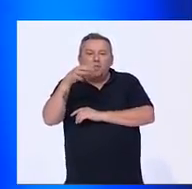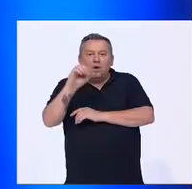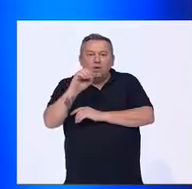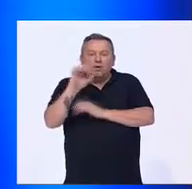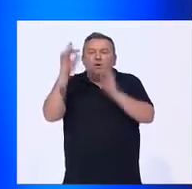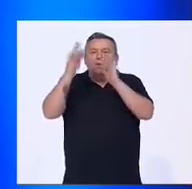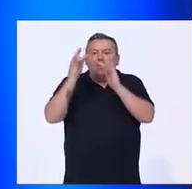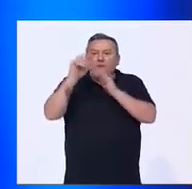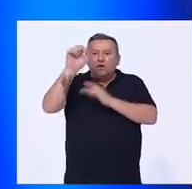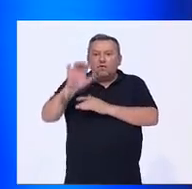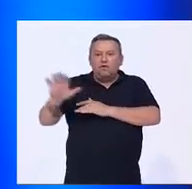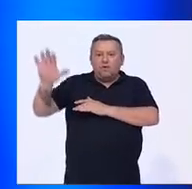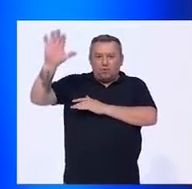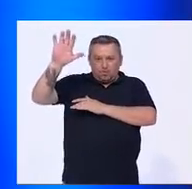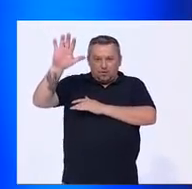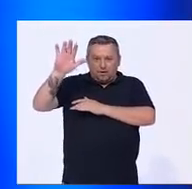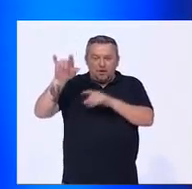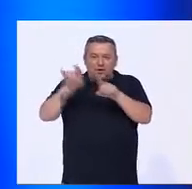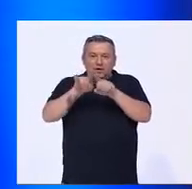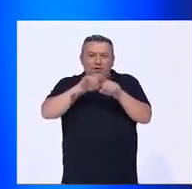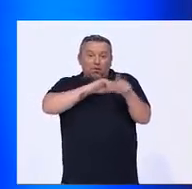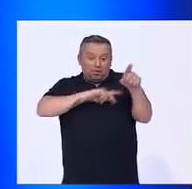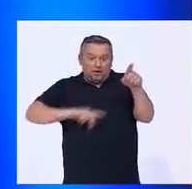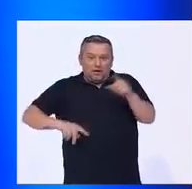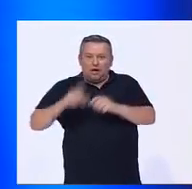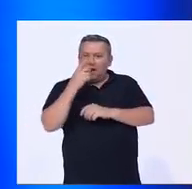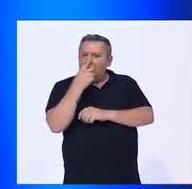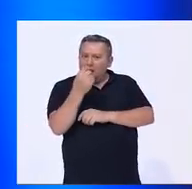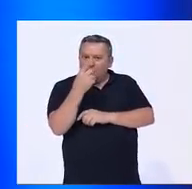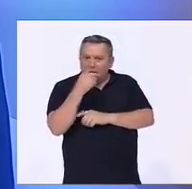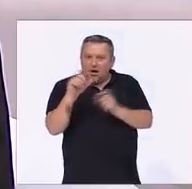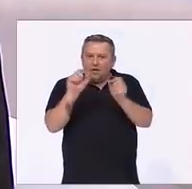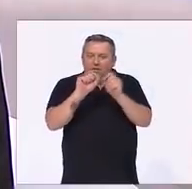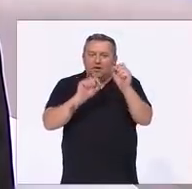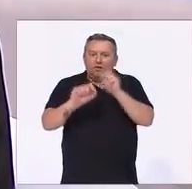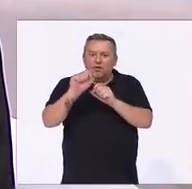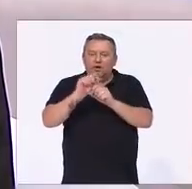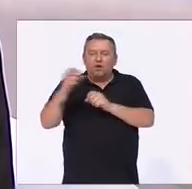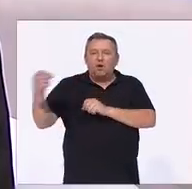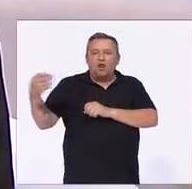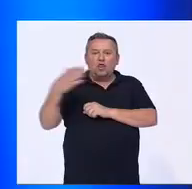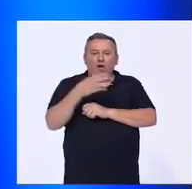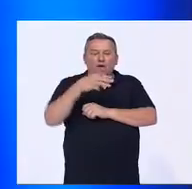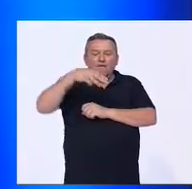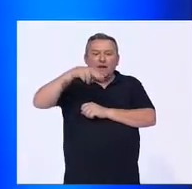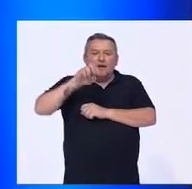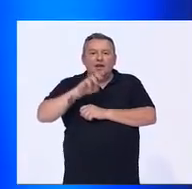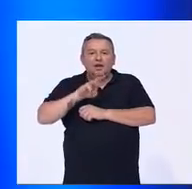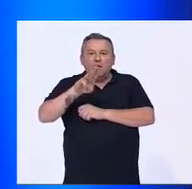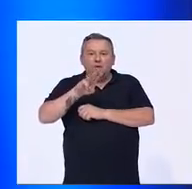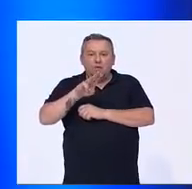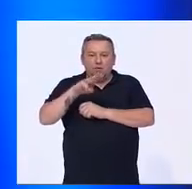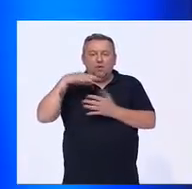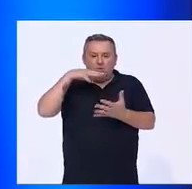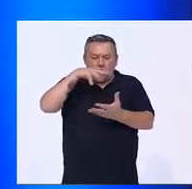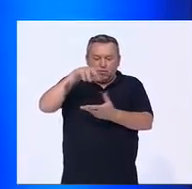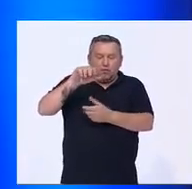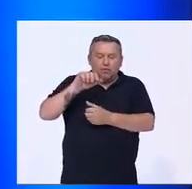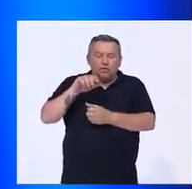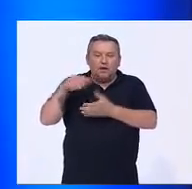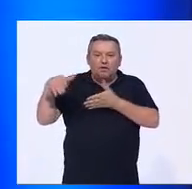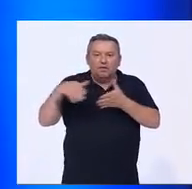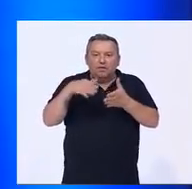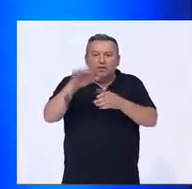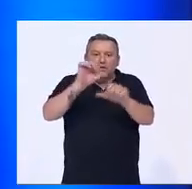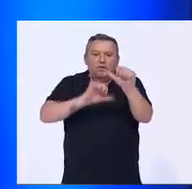via Amsterdã. O presidente Geraldo Alckmin criou no Renova Bio. O mundo vai caminhar para a substituição dos derivados fósseis,